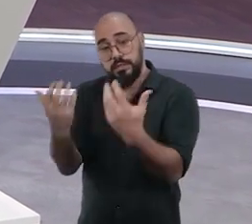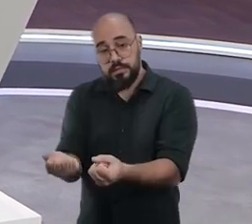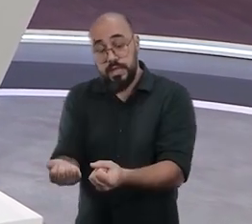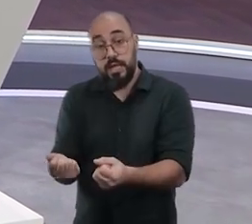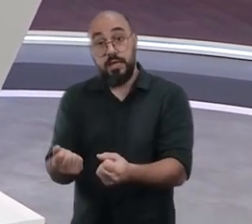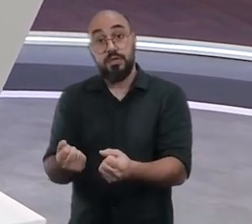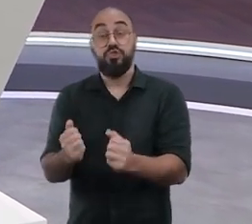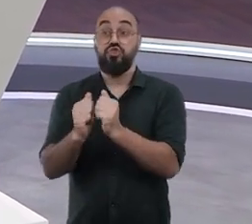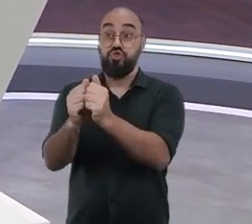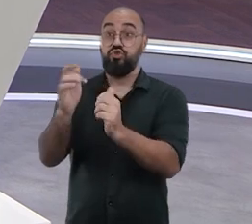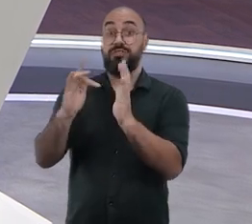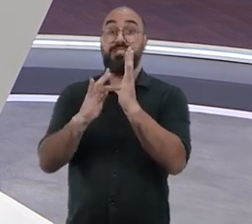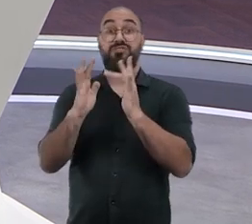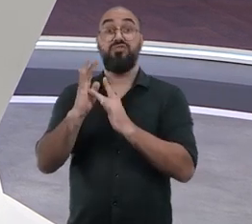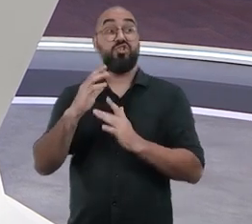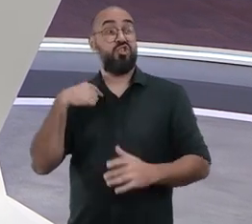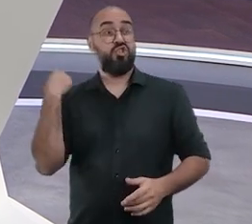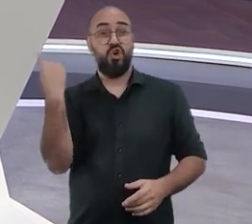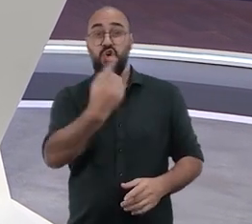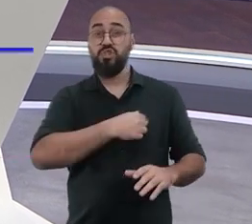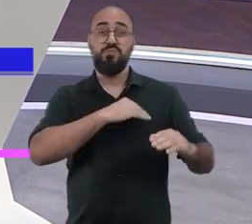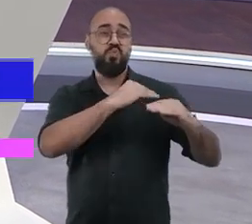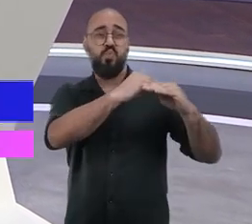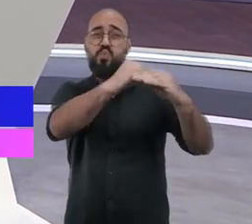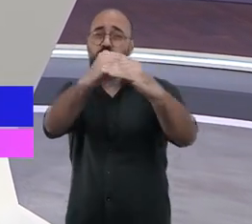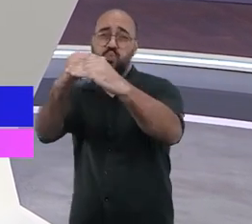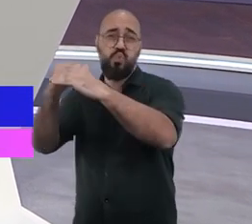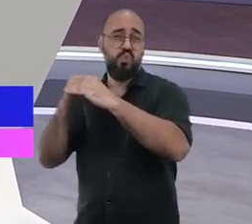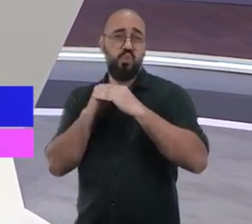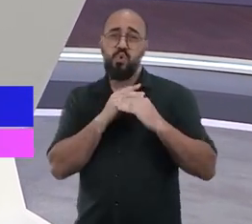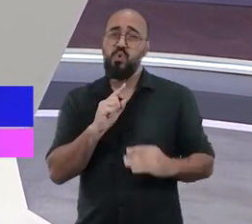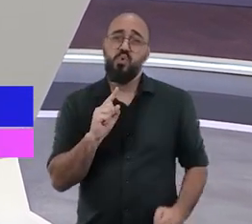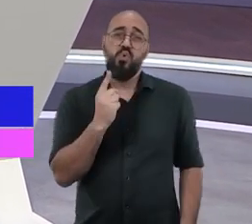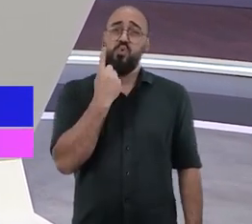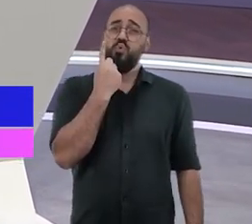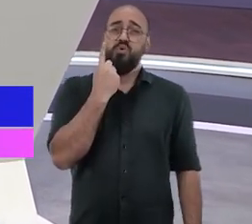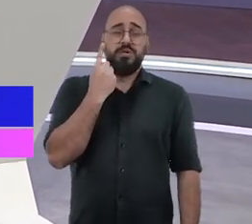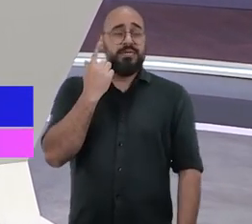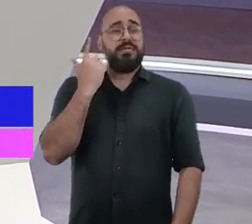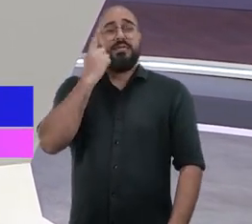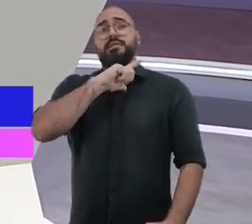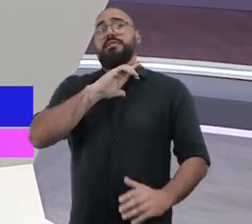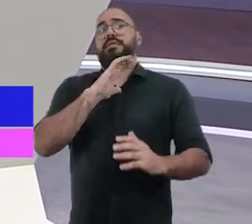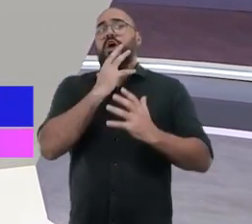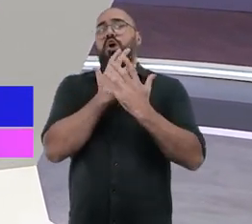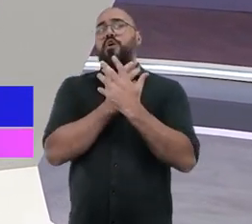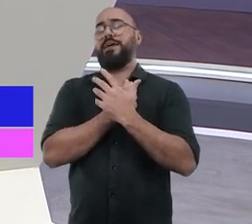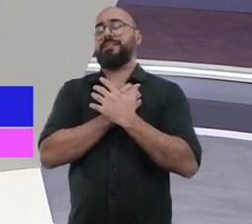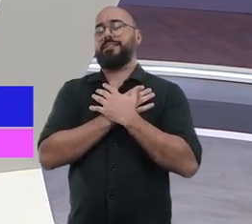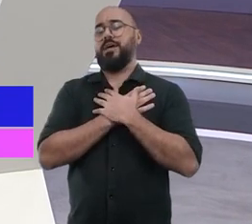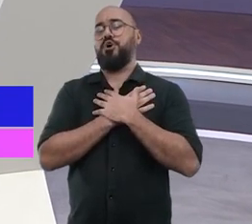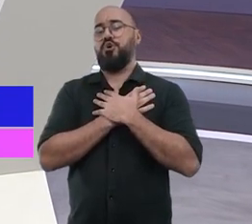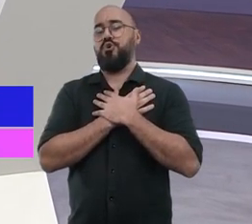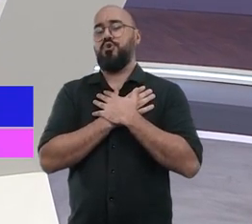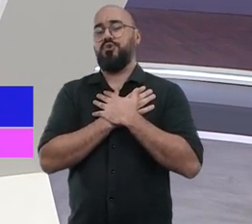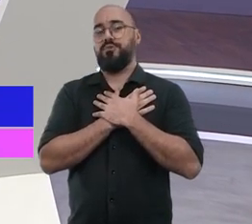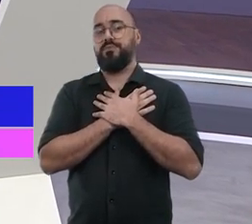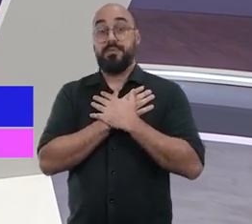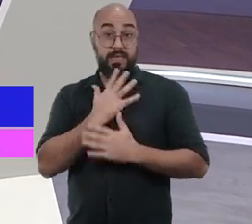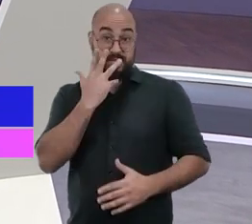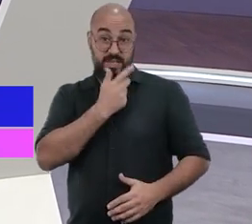Somos unidos no propósito e no objetivo da salvação. É isso que a Bíblia está dizendo. A salvação nunca